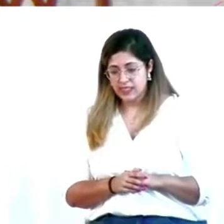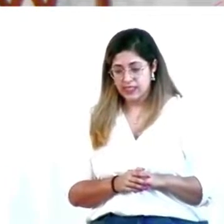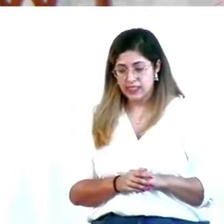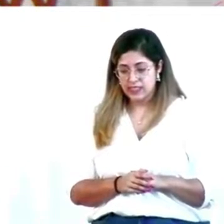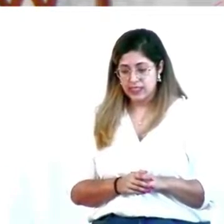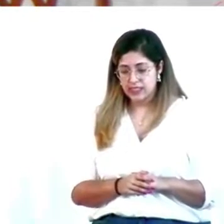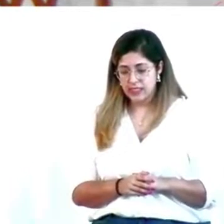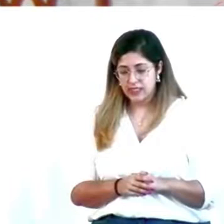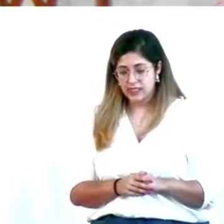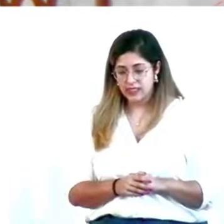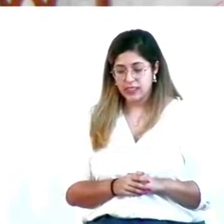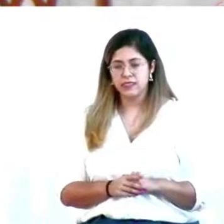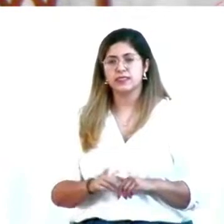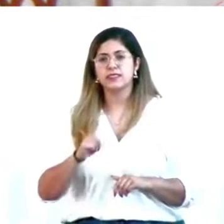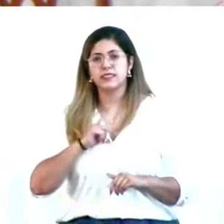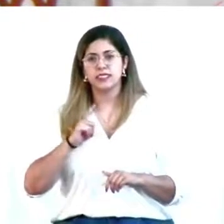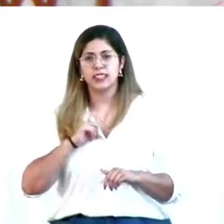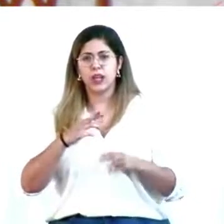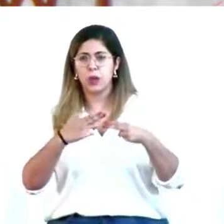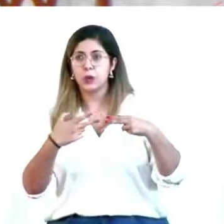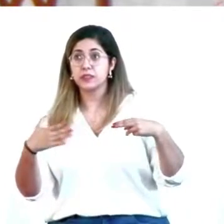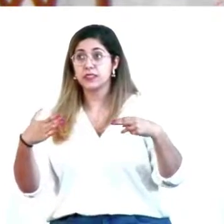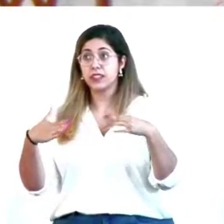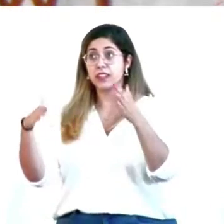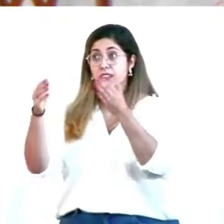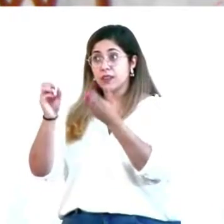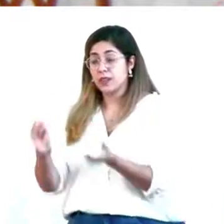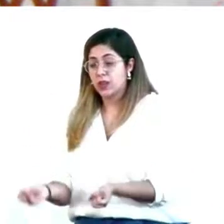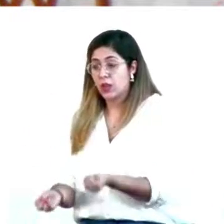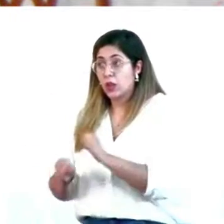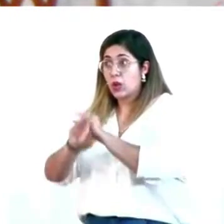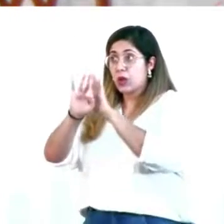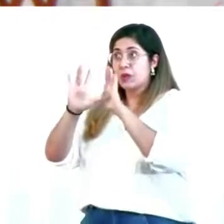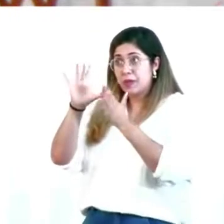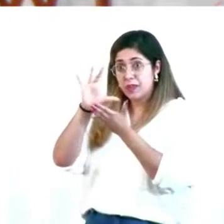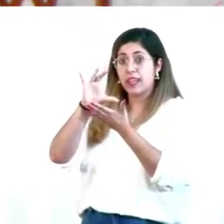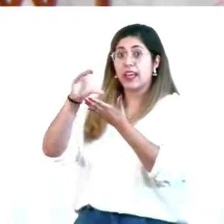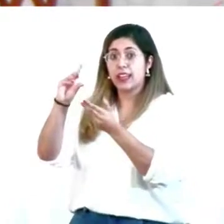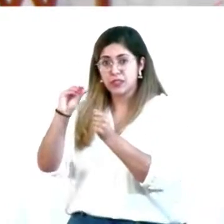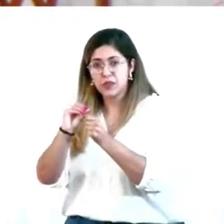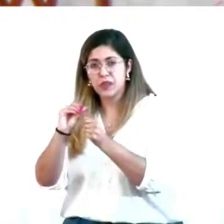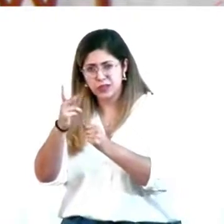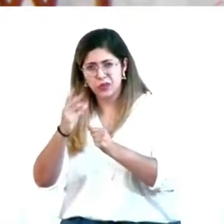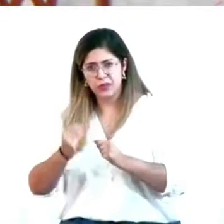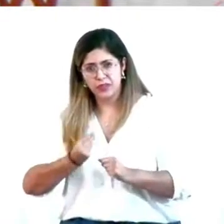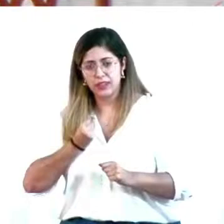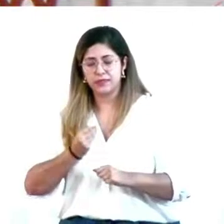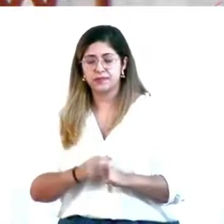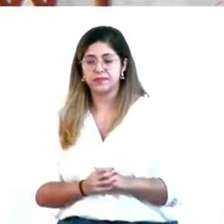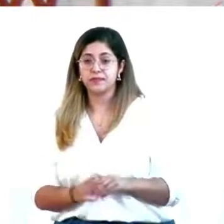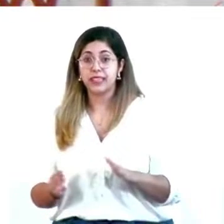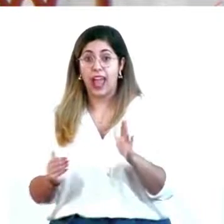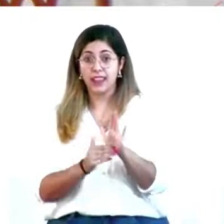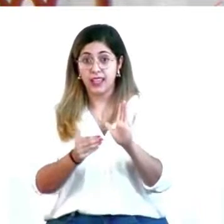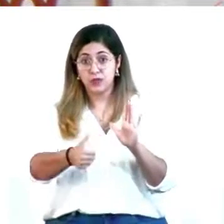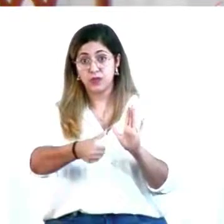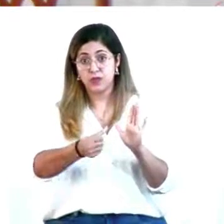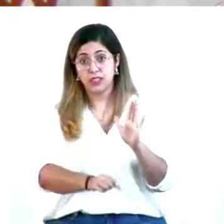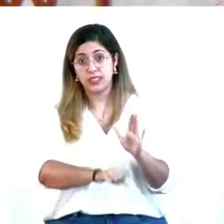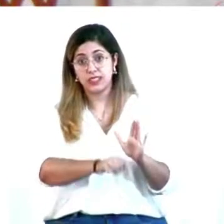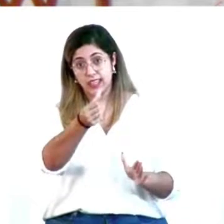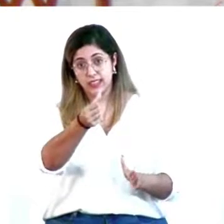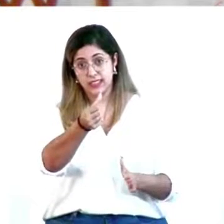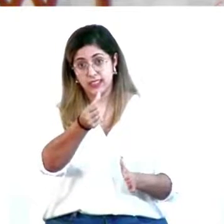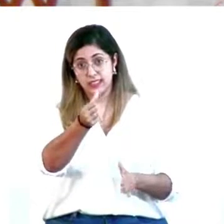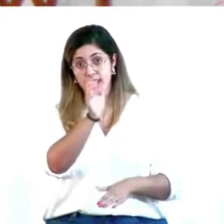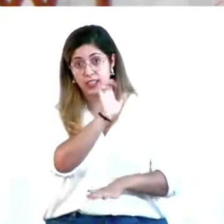desenvolver hábitos que glorificam a Deus. E ele vai seguir na sequência, até o capítulo 6,